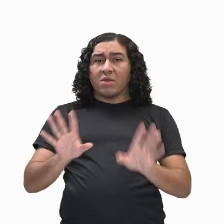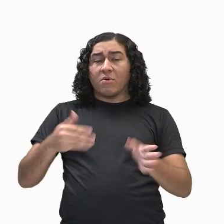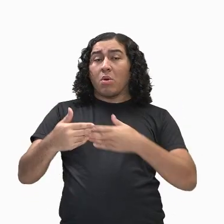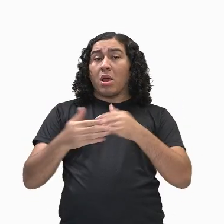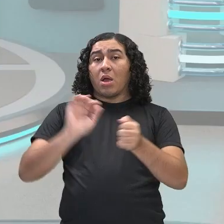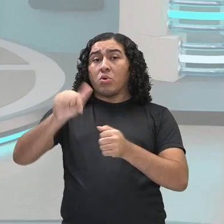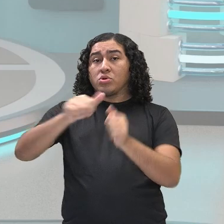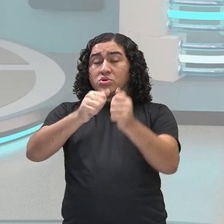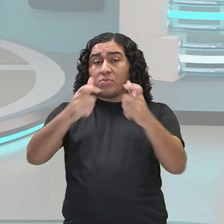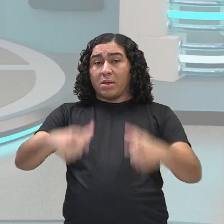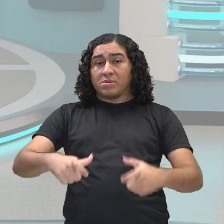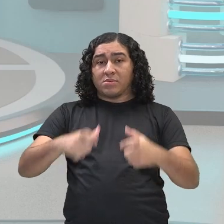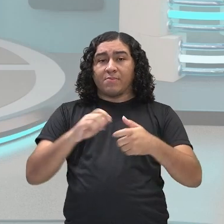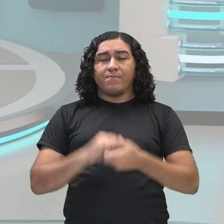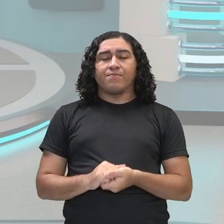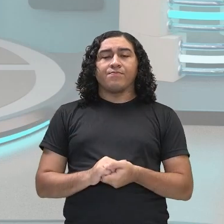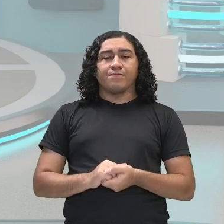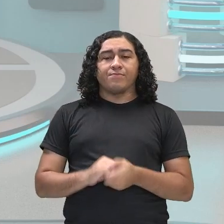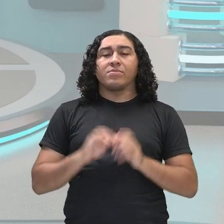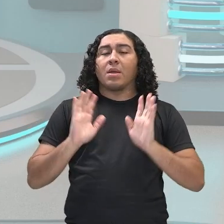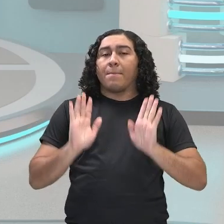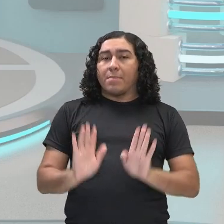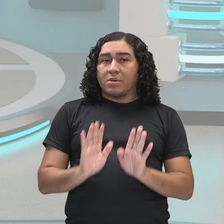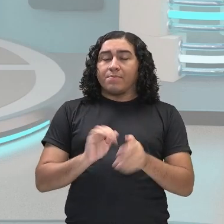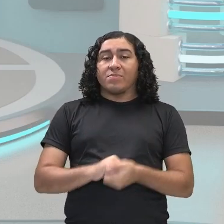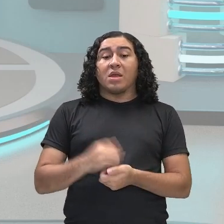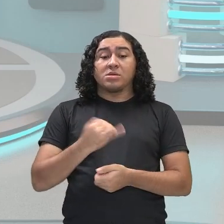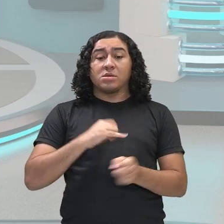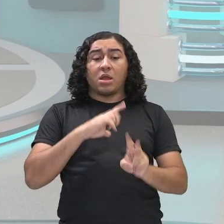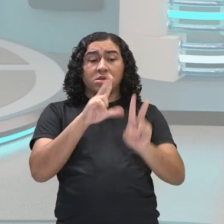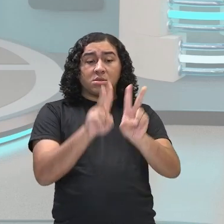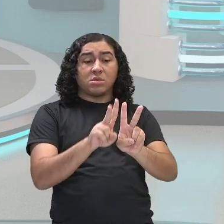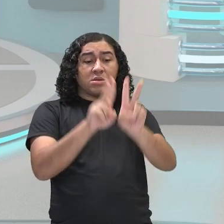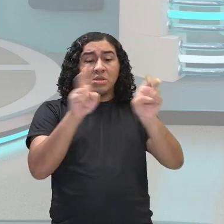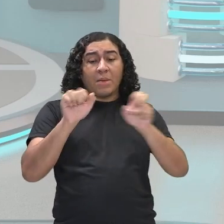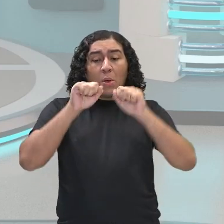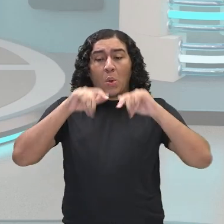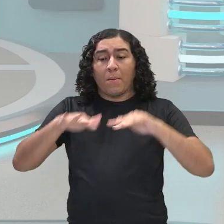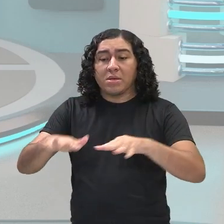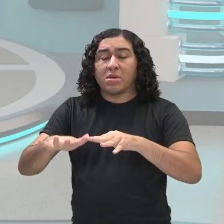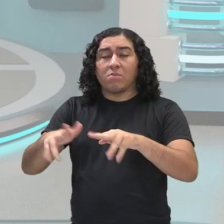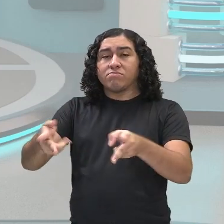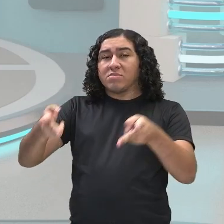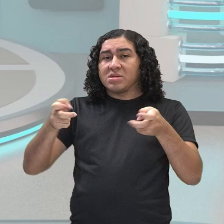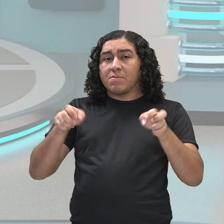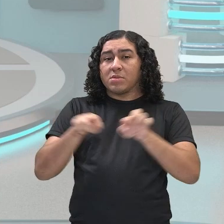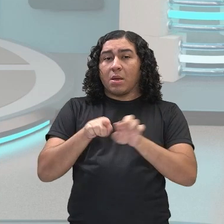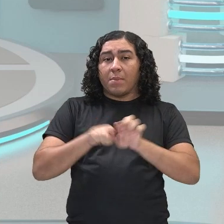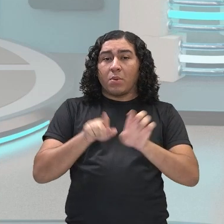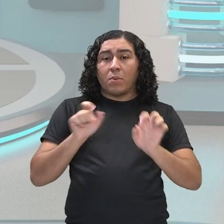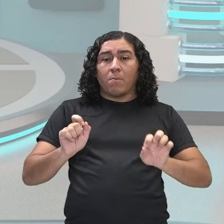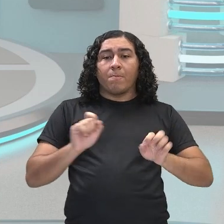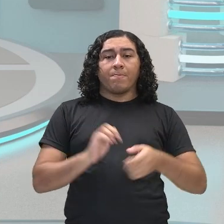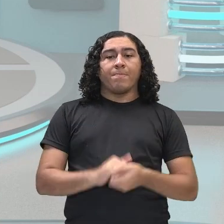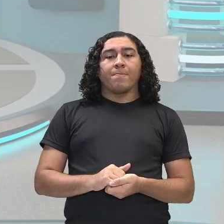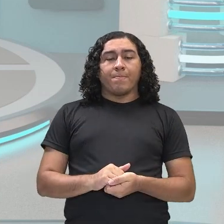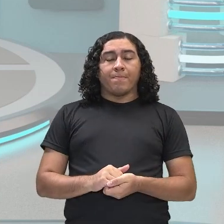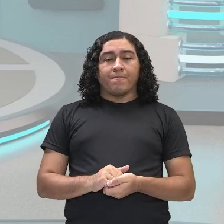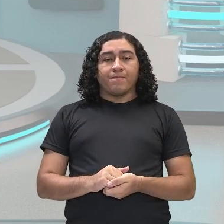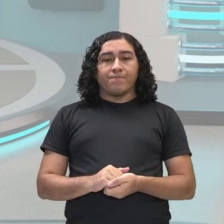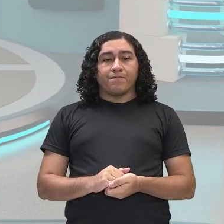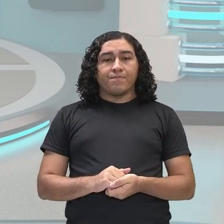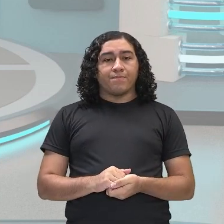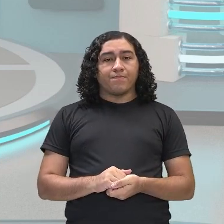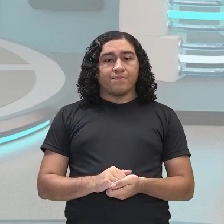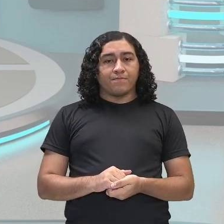espaço. Ora, quando falamos dessa ocupação, vamos perceber que a